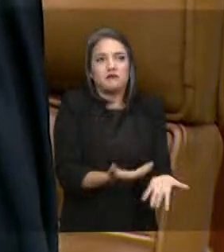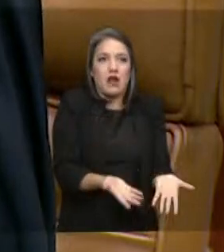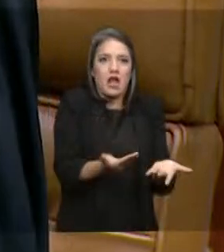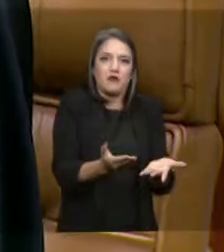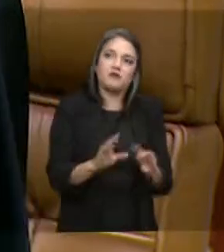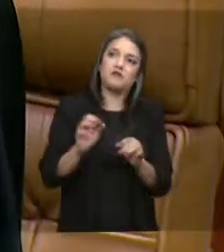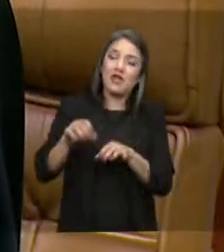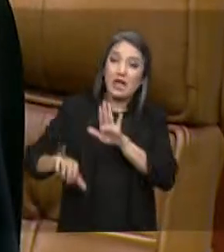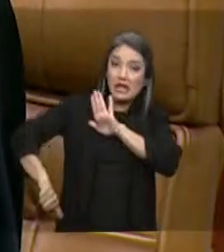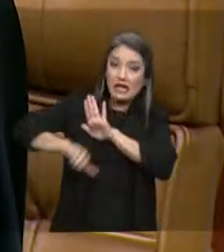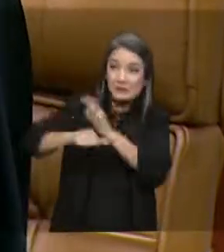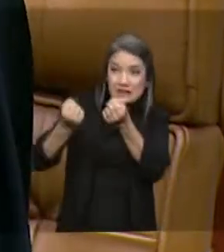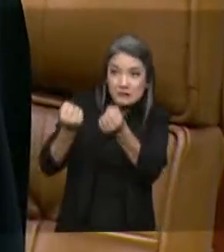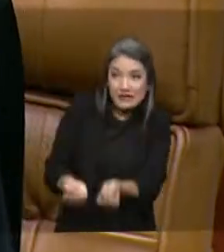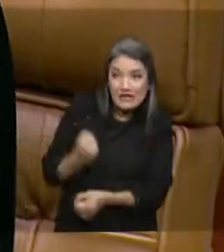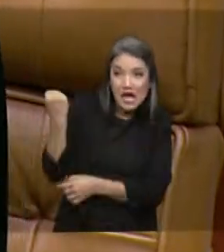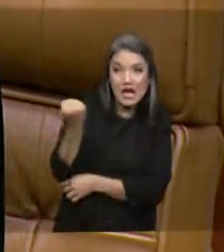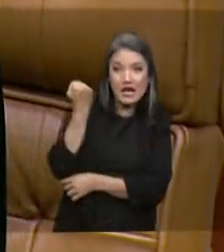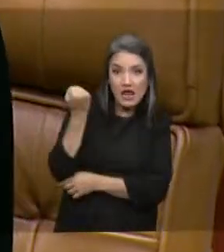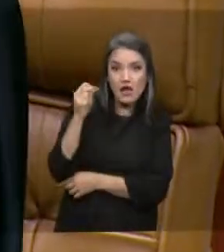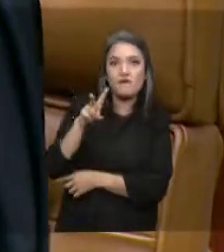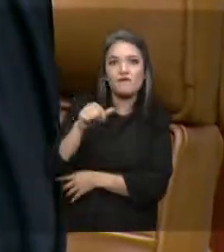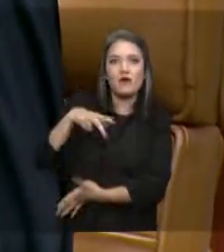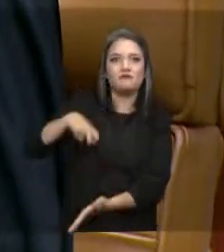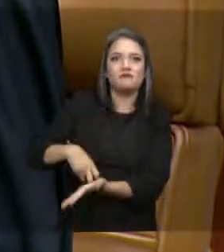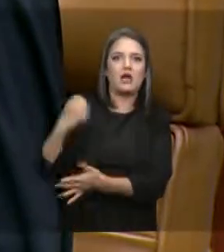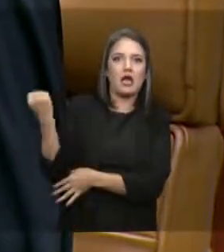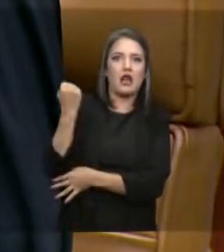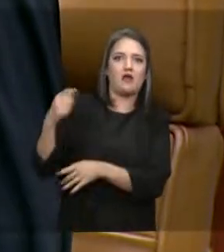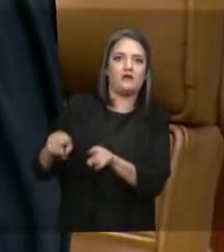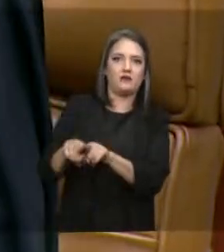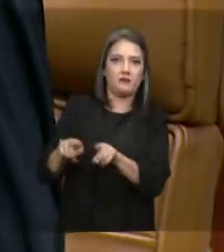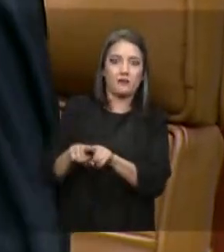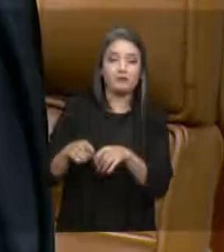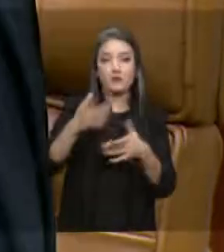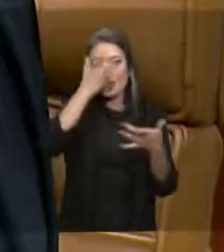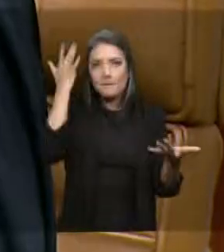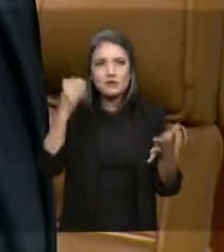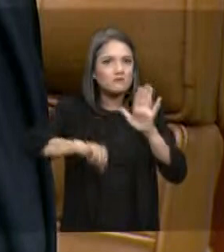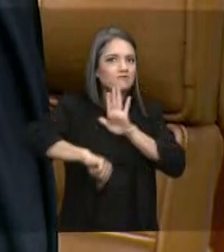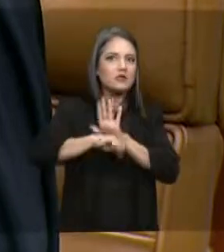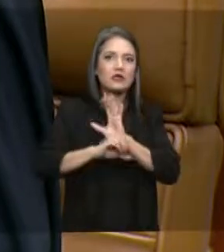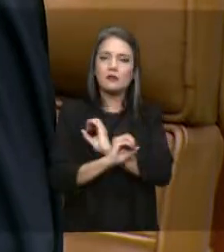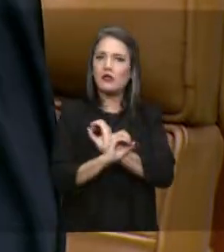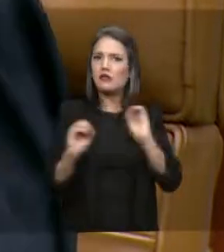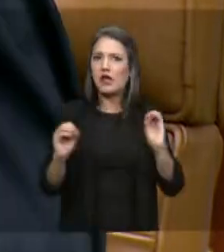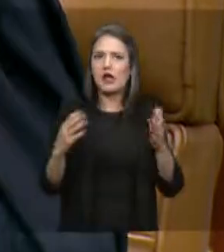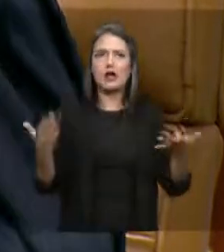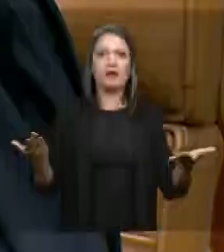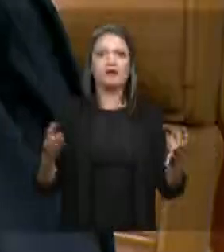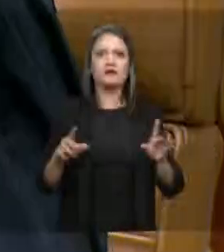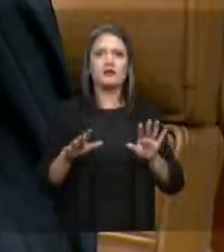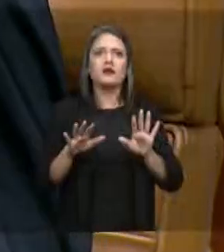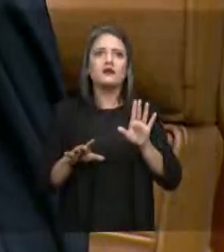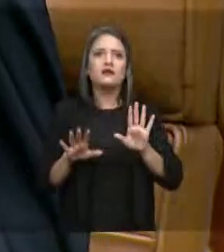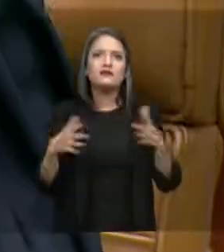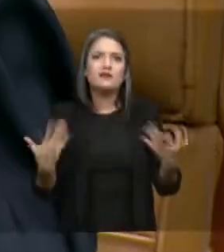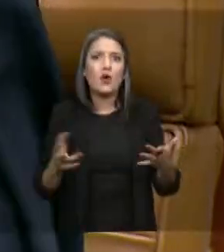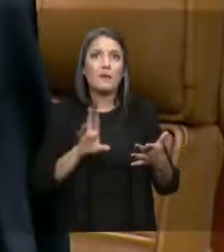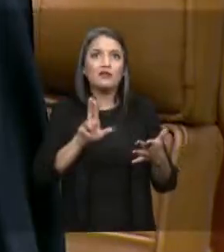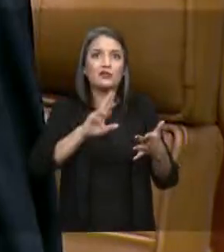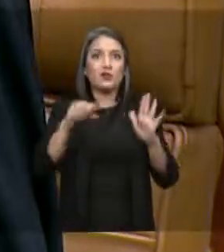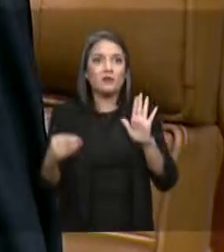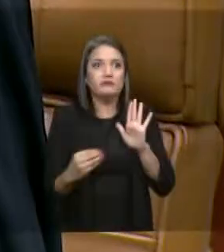leve quem praticou um crime mais grave terá ascensão mais grave e aquele é que não praticou e eventualmente o nome